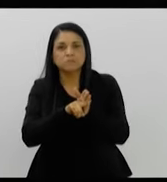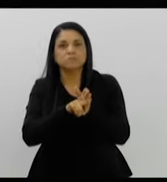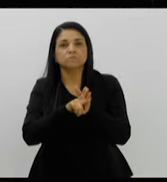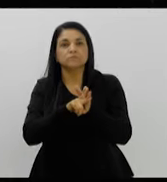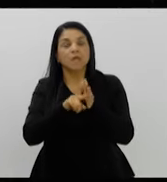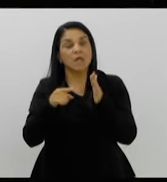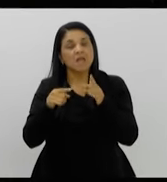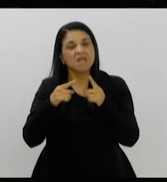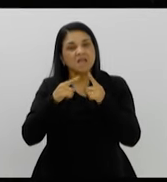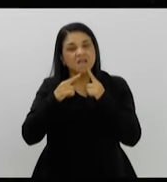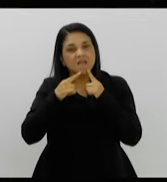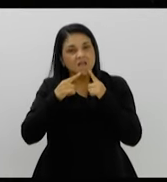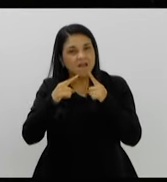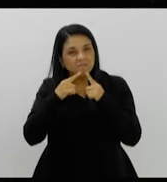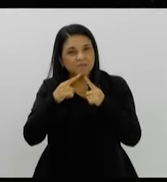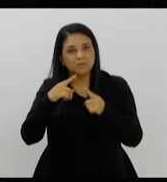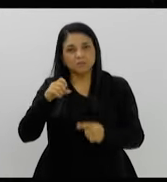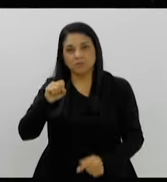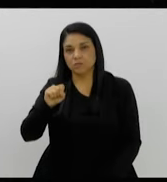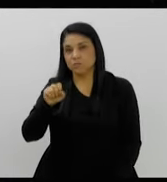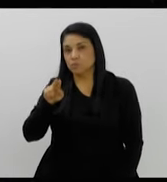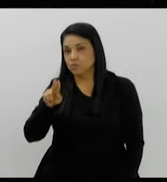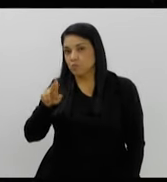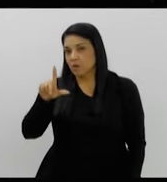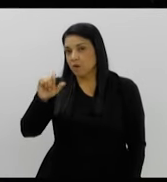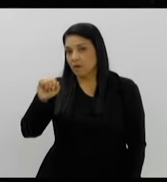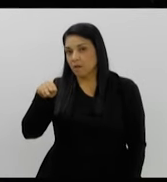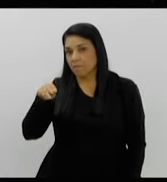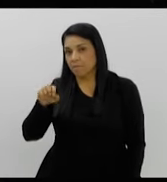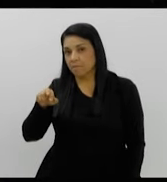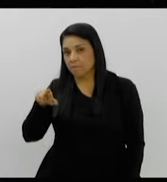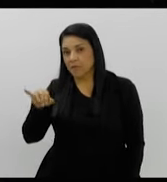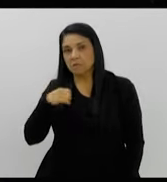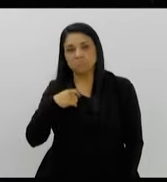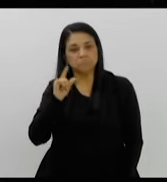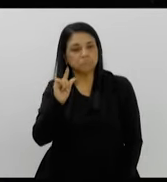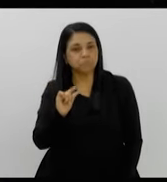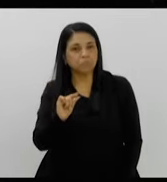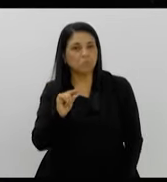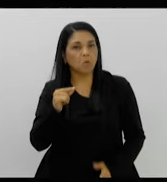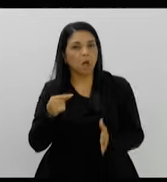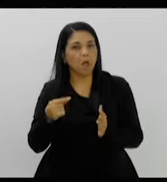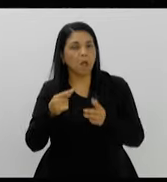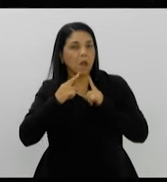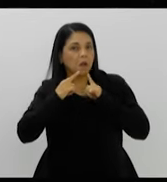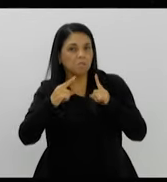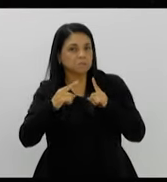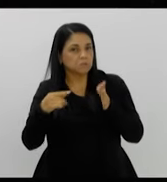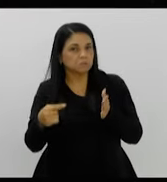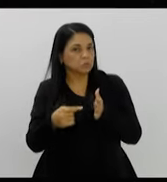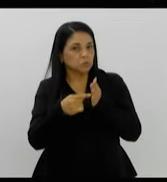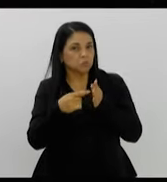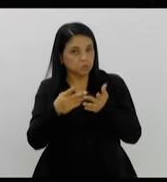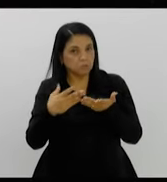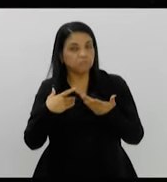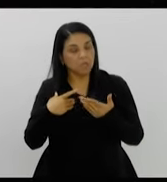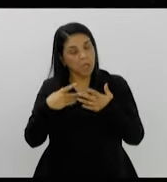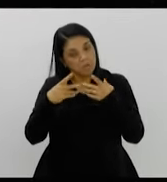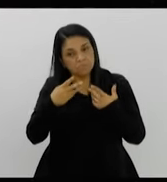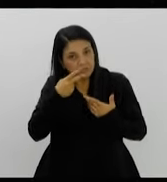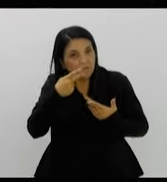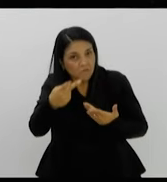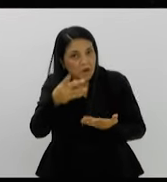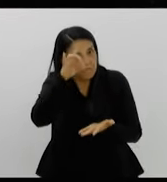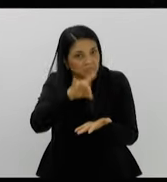reclamações eram pequenas então vejam só planos bons como sulam fazer fazend propaganda Não mas é verdade a gente precisa dar